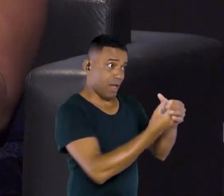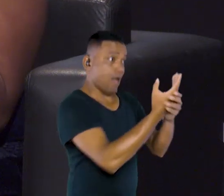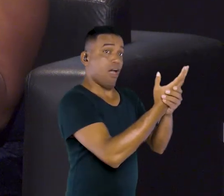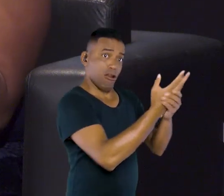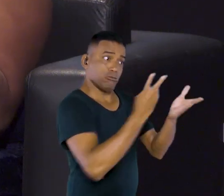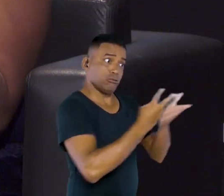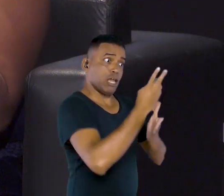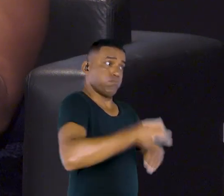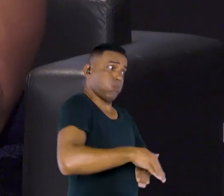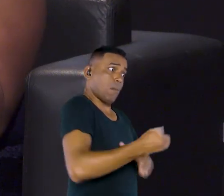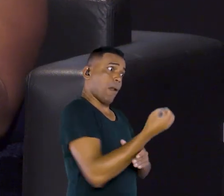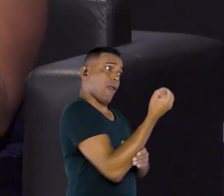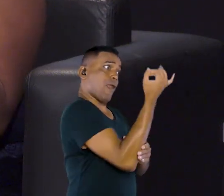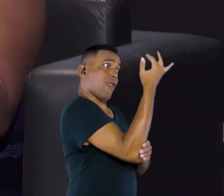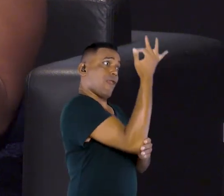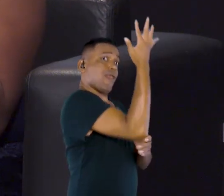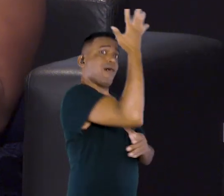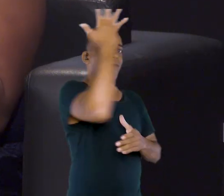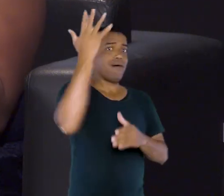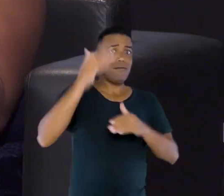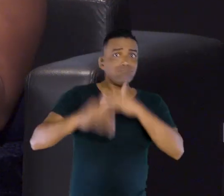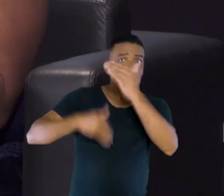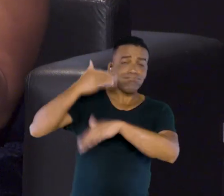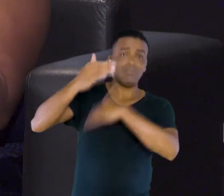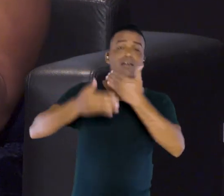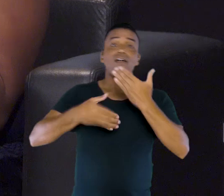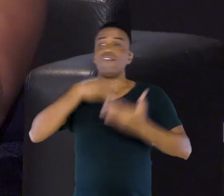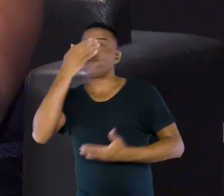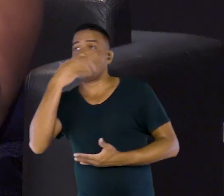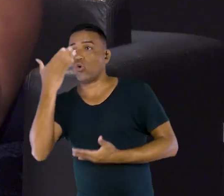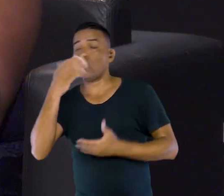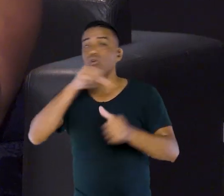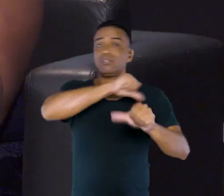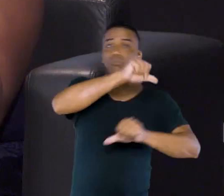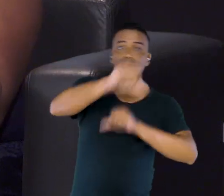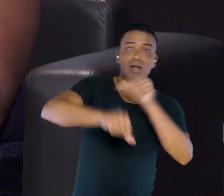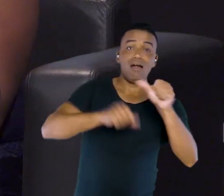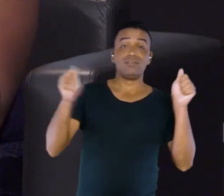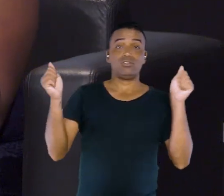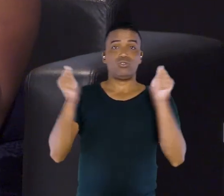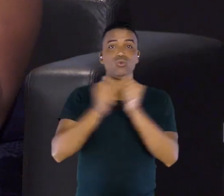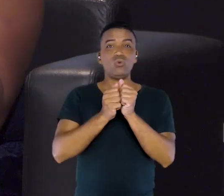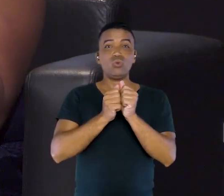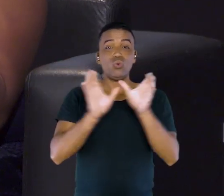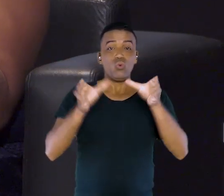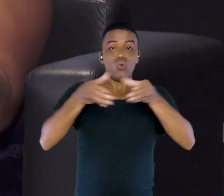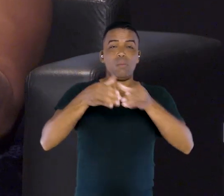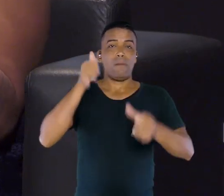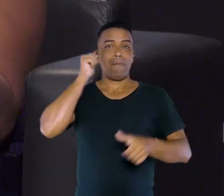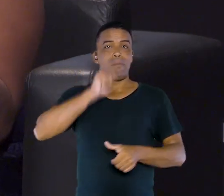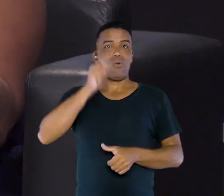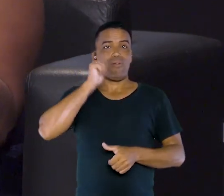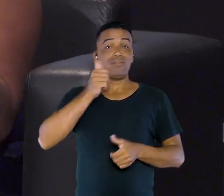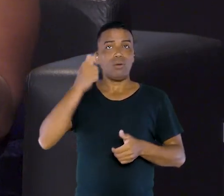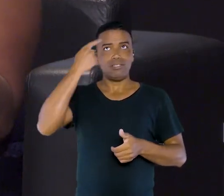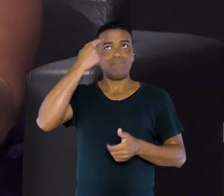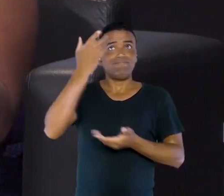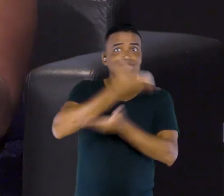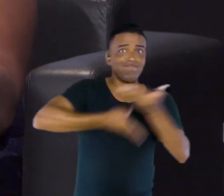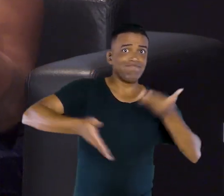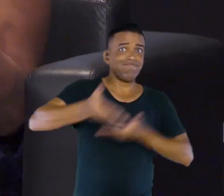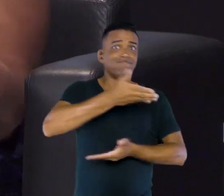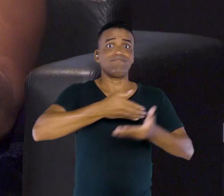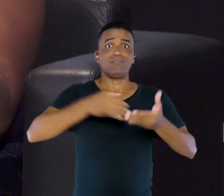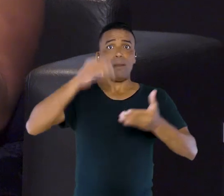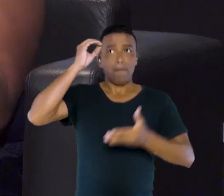morrer. E essa coisa de troca também de frutas e manivas entre as mulheres. E esse entendimento